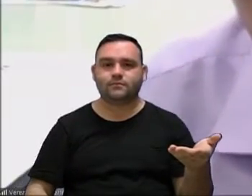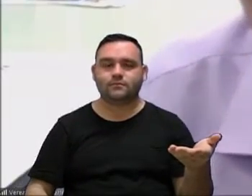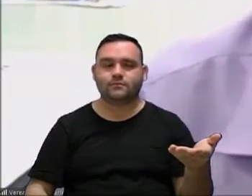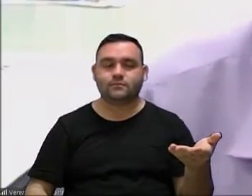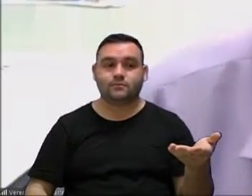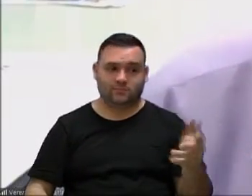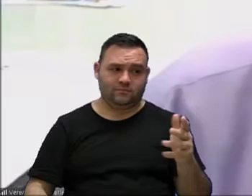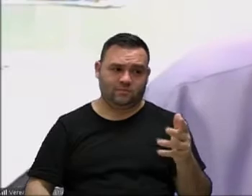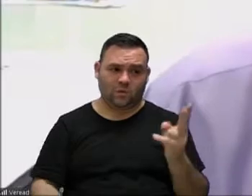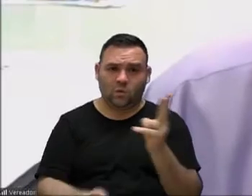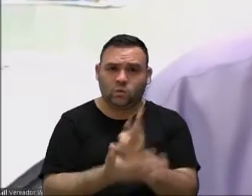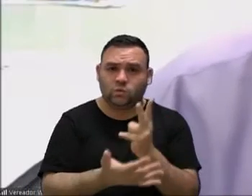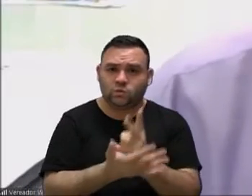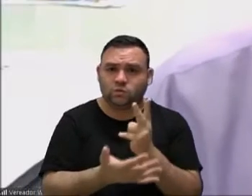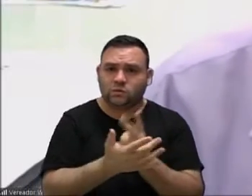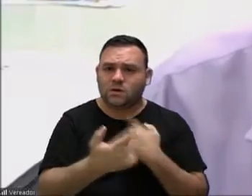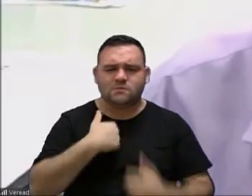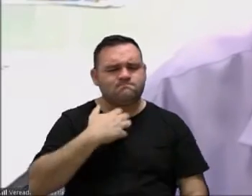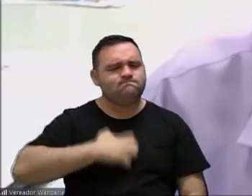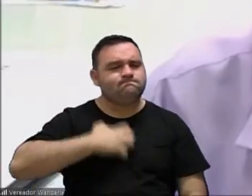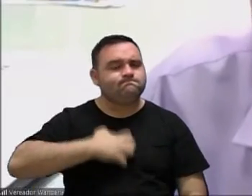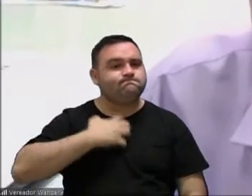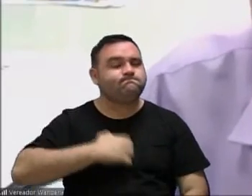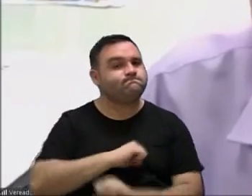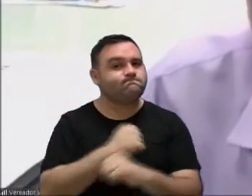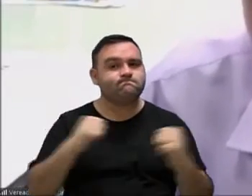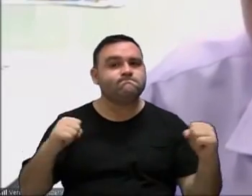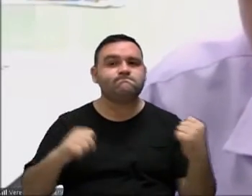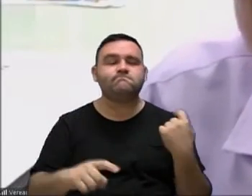que ainda continua indignado, senhor presidente.